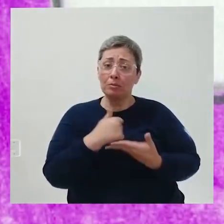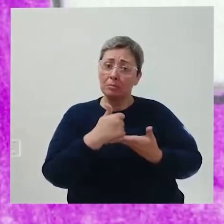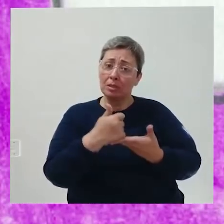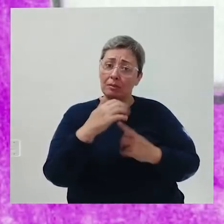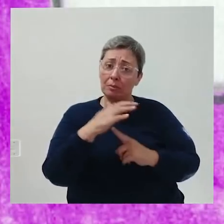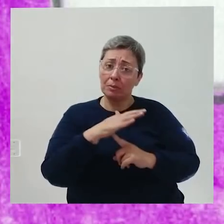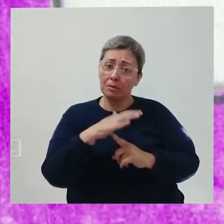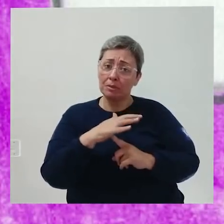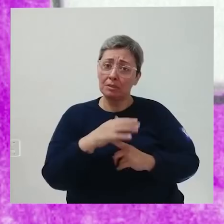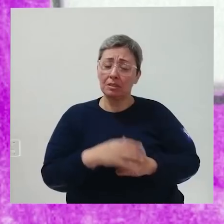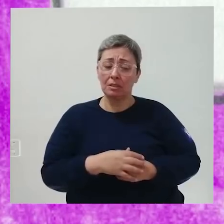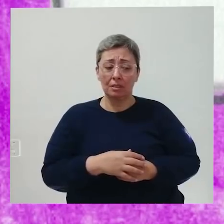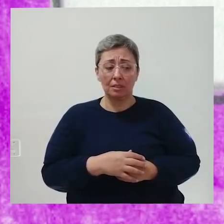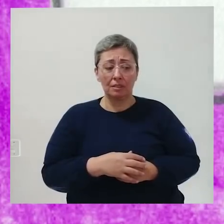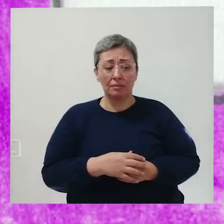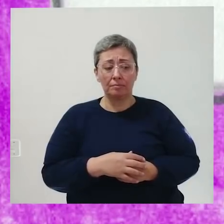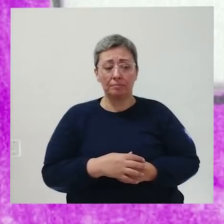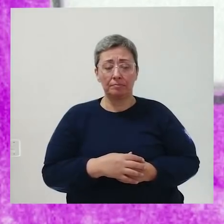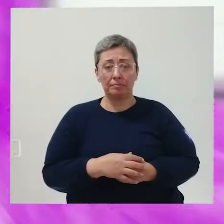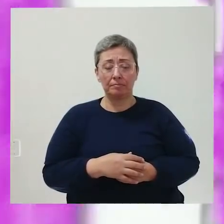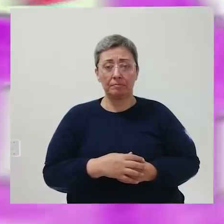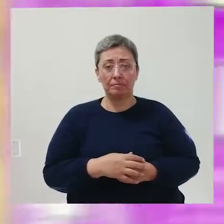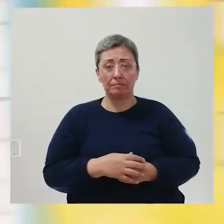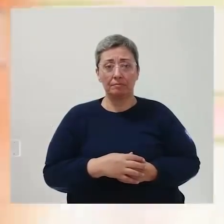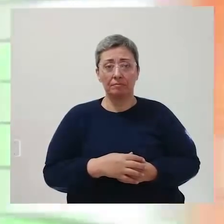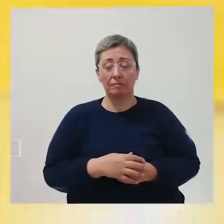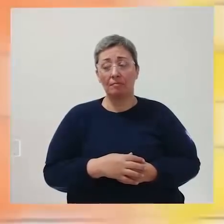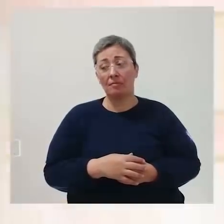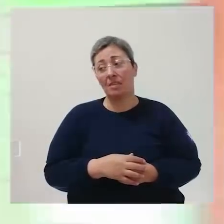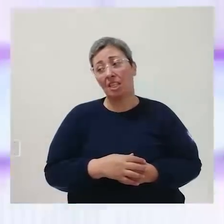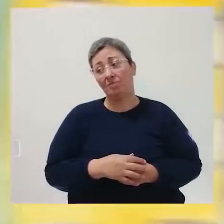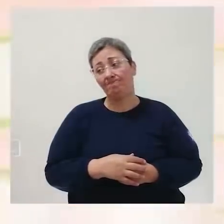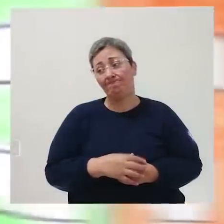Oi, mãe, você pode me levar na pracinha?